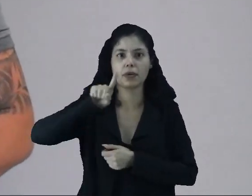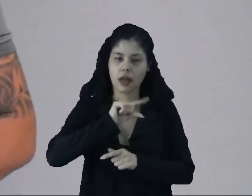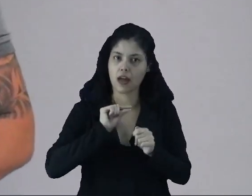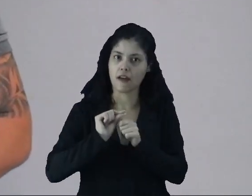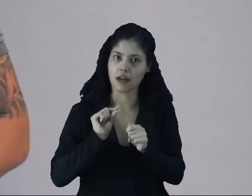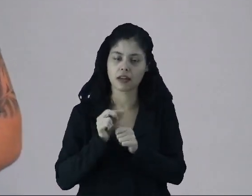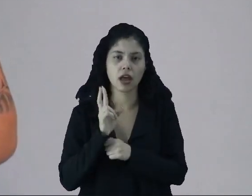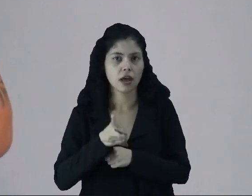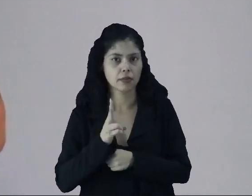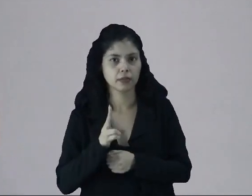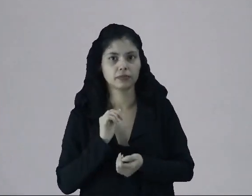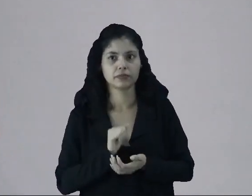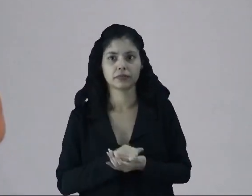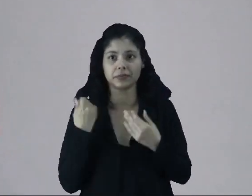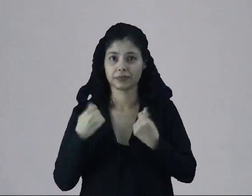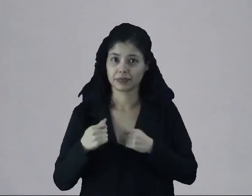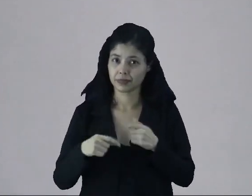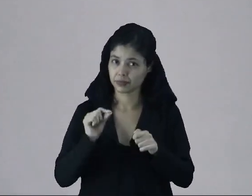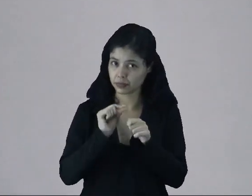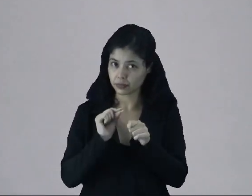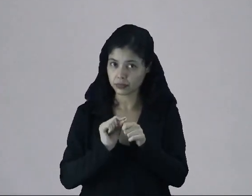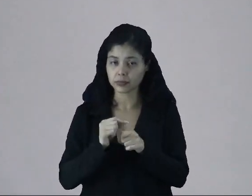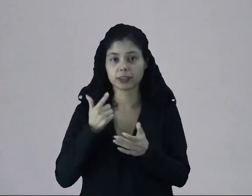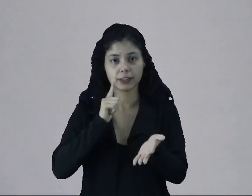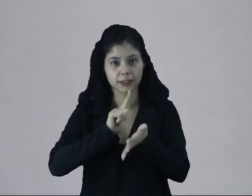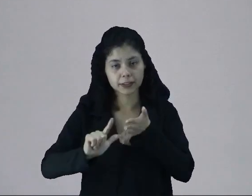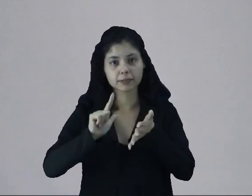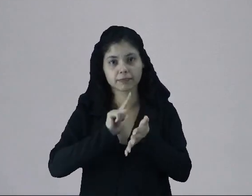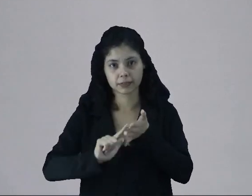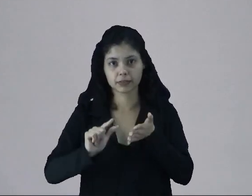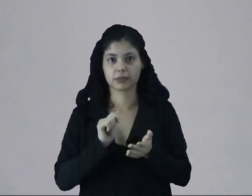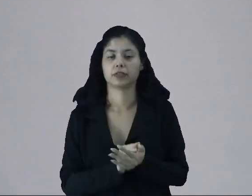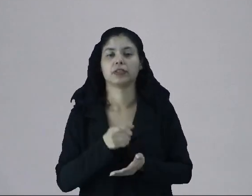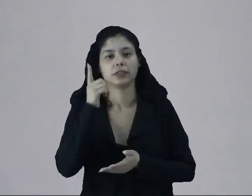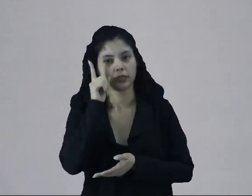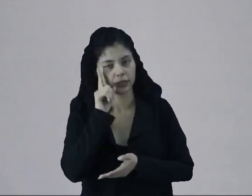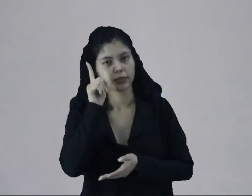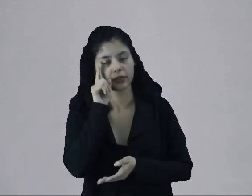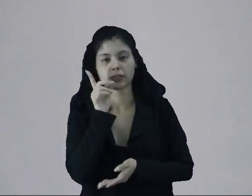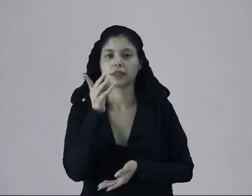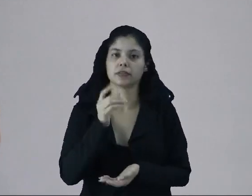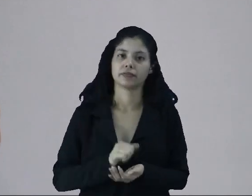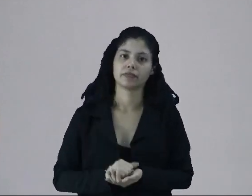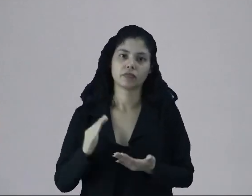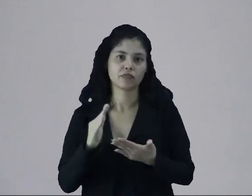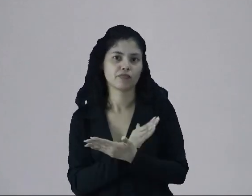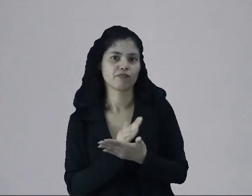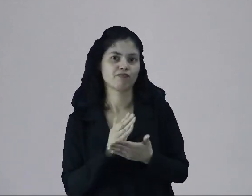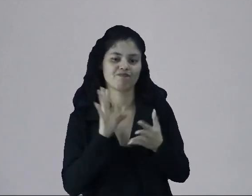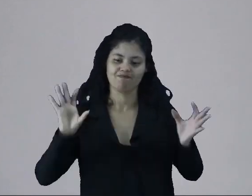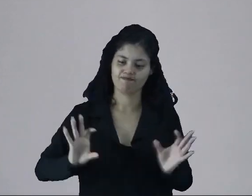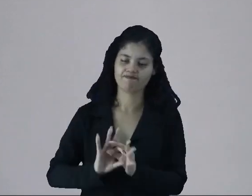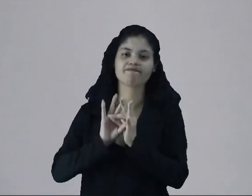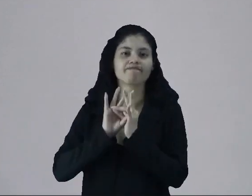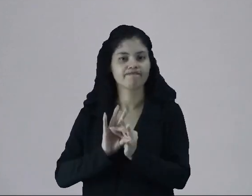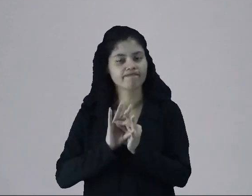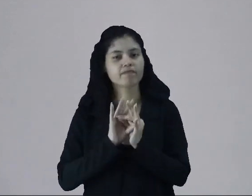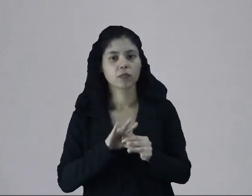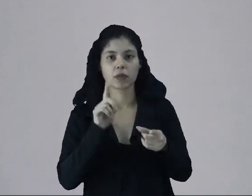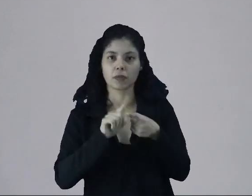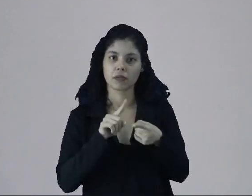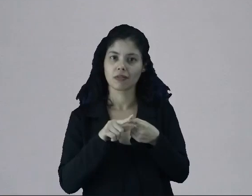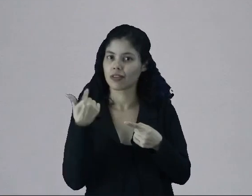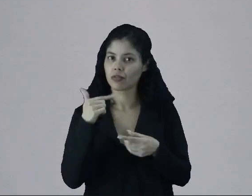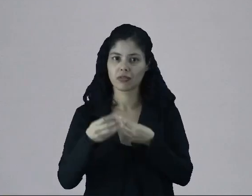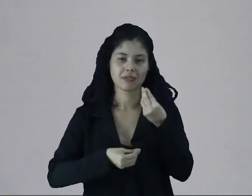mesma função dos rins. Você precisa fazer essa limpeza, né, periódica, no caso a pessoa que tem alguma doença relacionada a isso, porque você